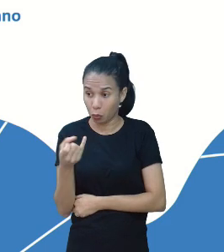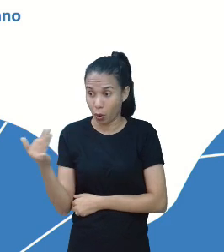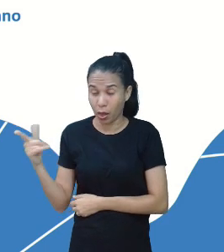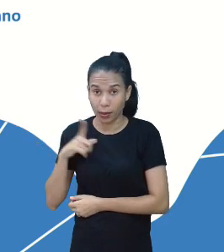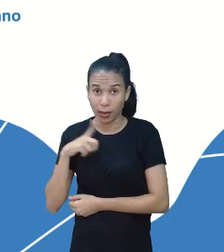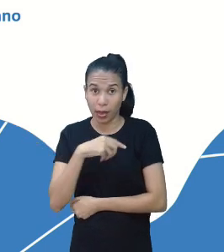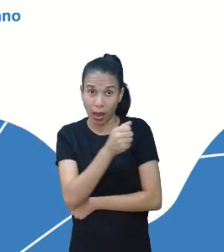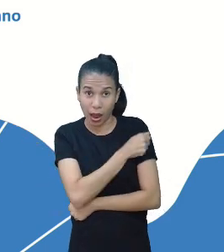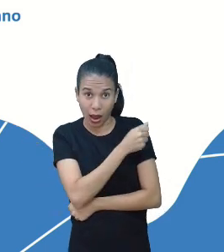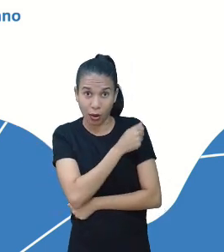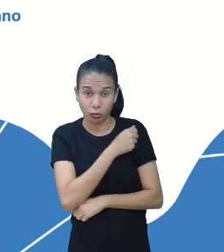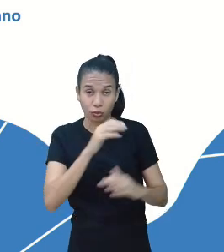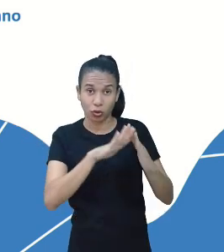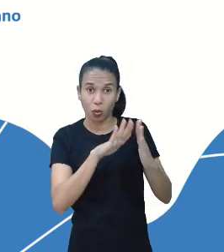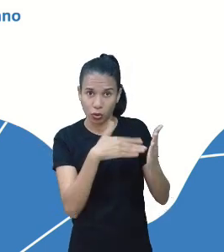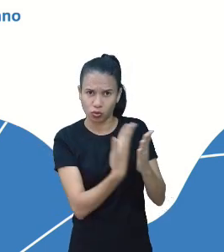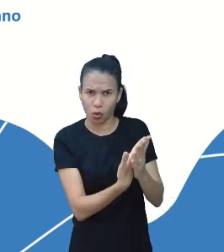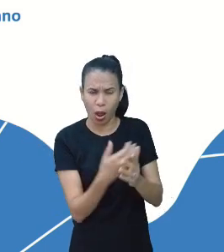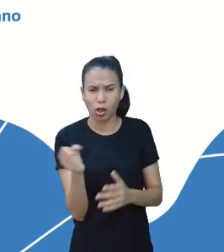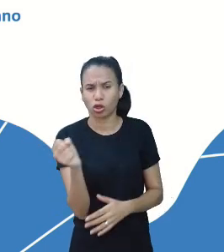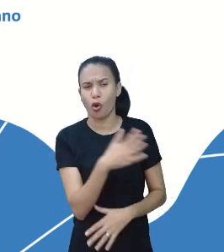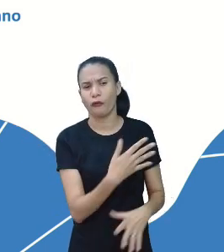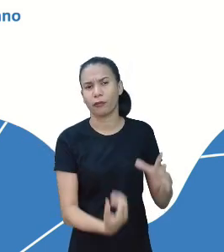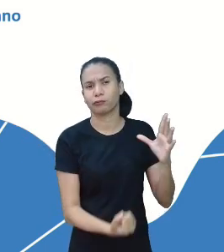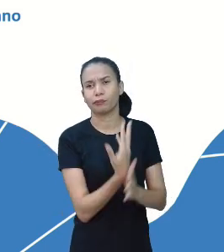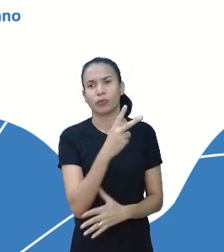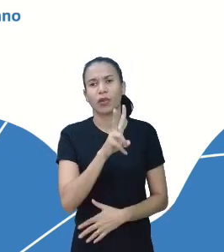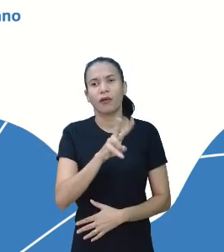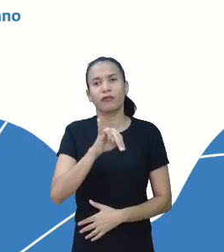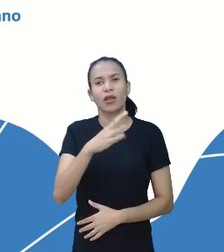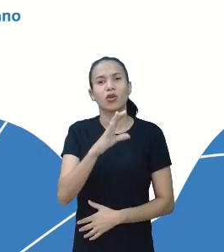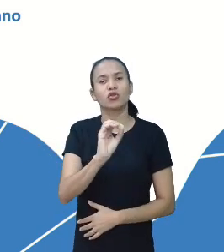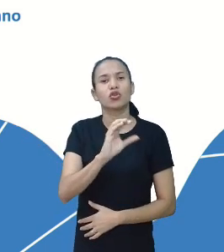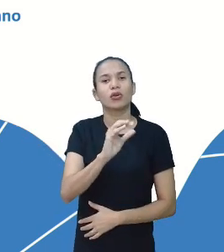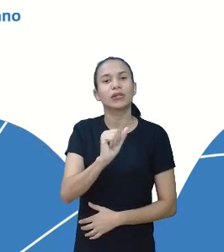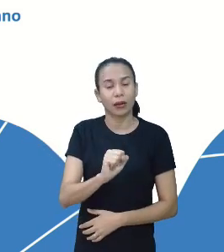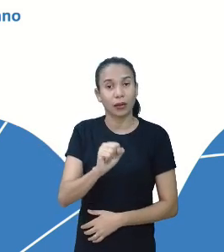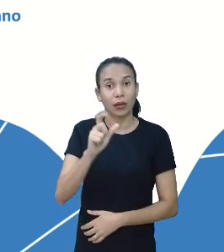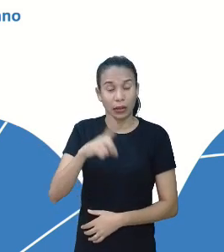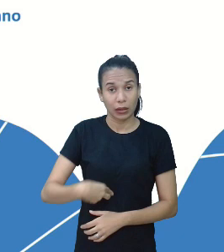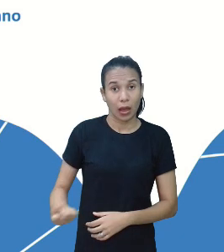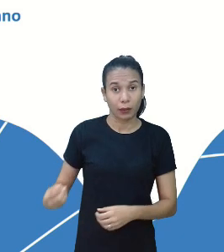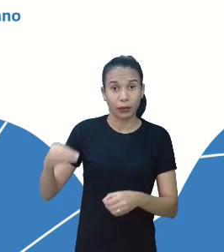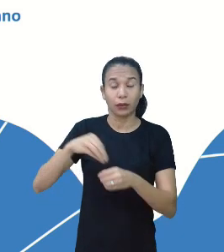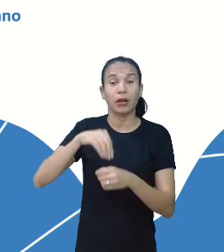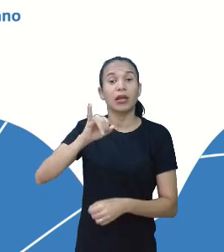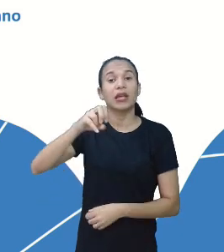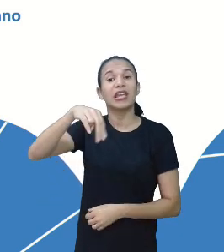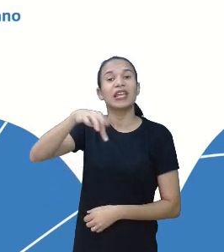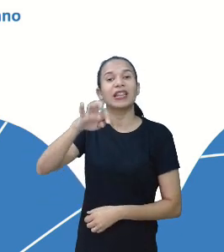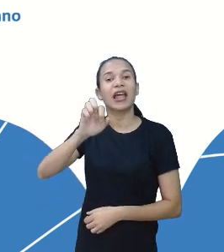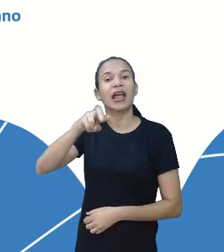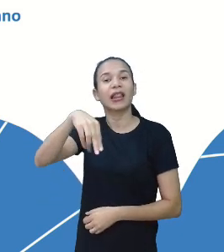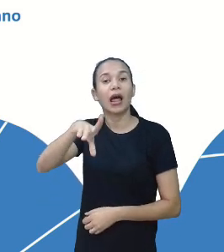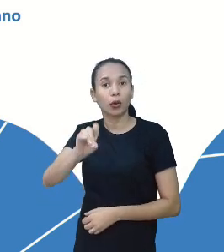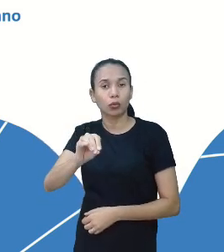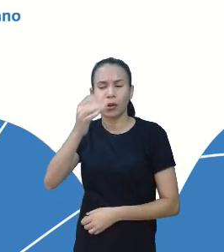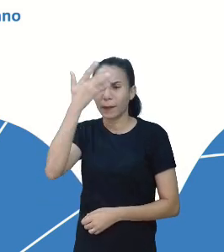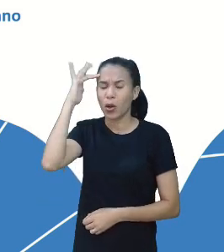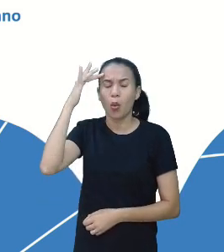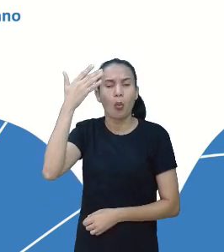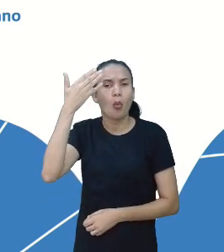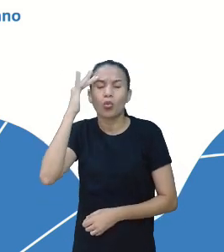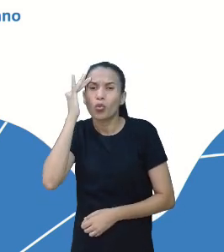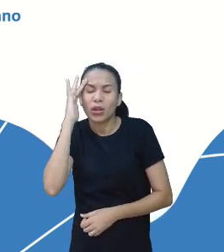de um colégio recém-fundado em Viçosa, o internato alagoano. Muitos não chegavam a compreender